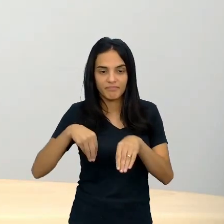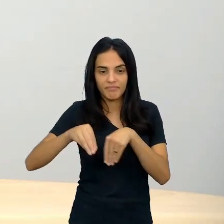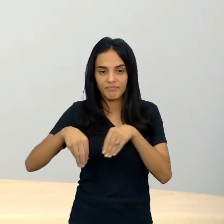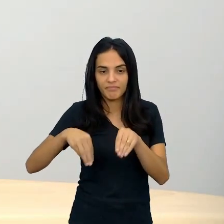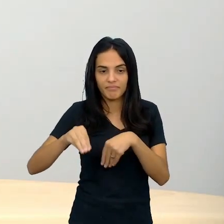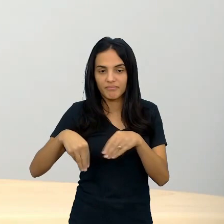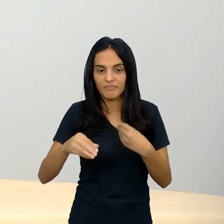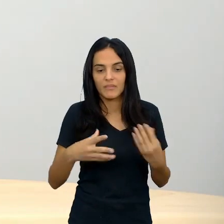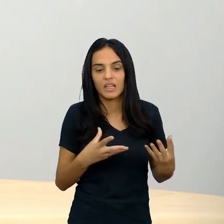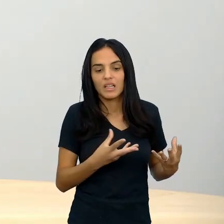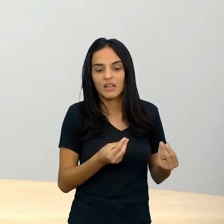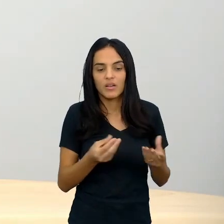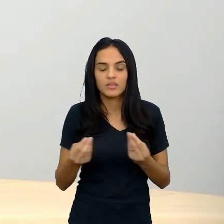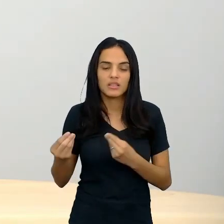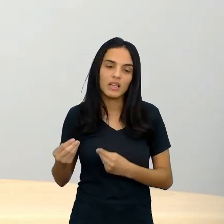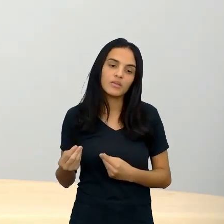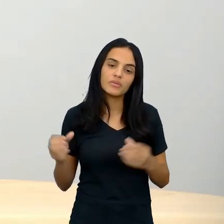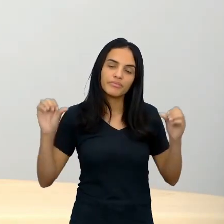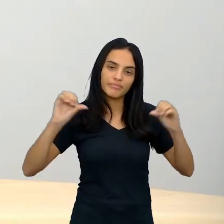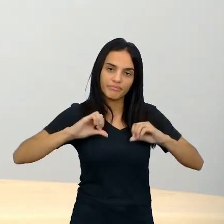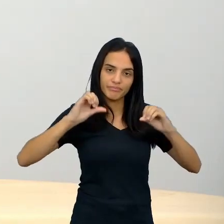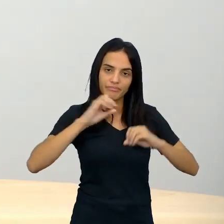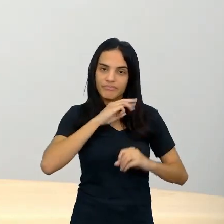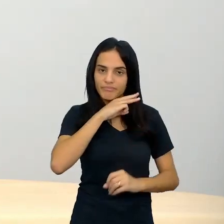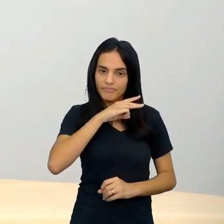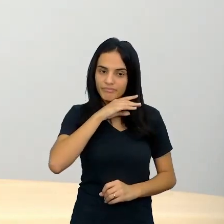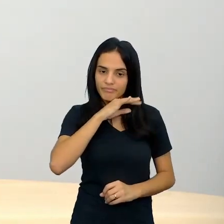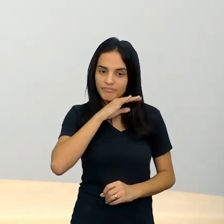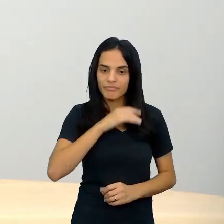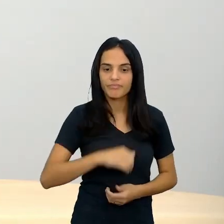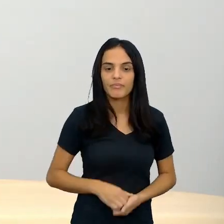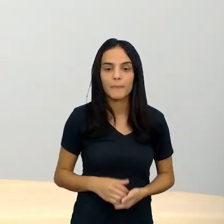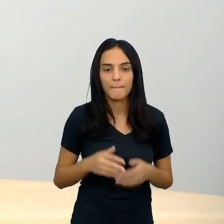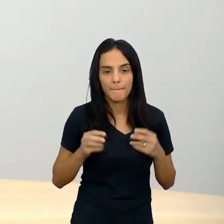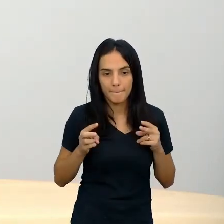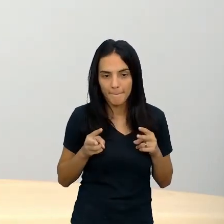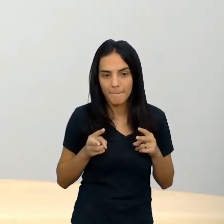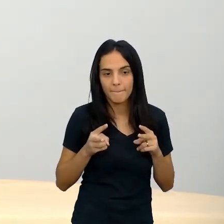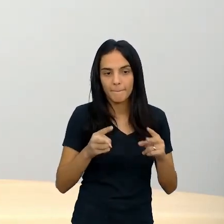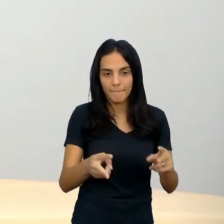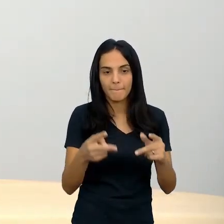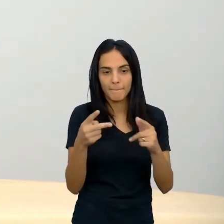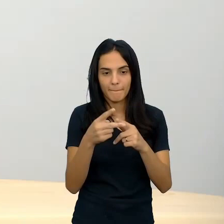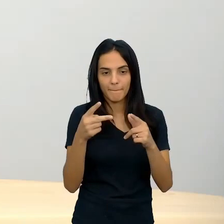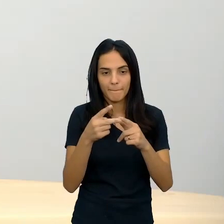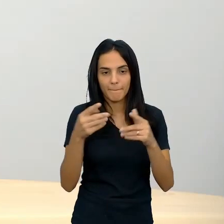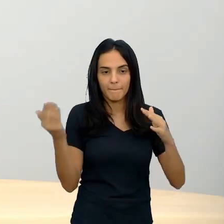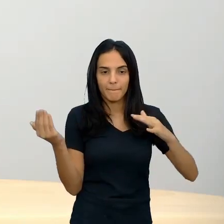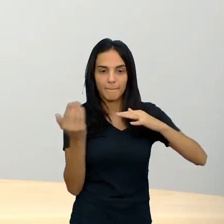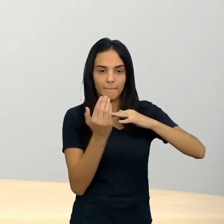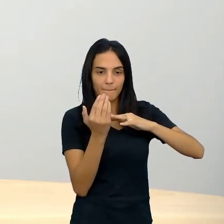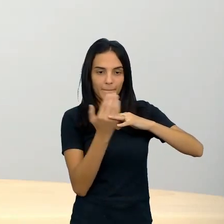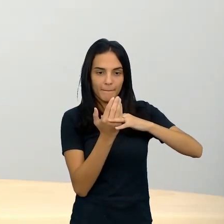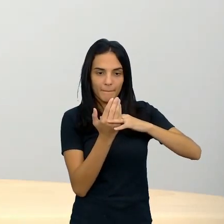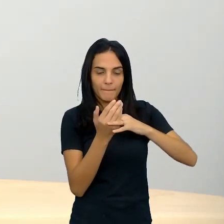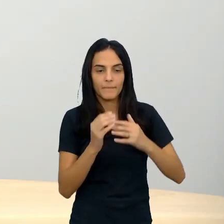assim muito ruins para nós, Vamos continuando então com a segunda parte, com o quadro integrador.